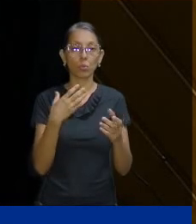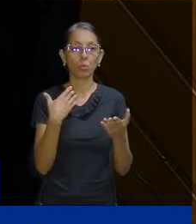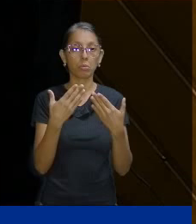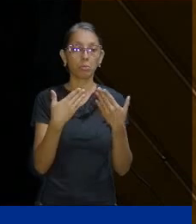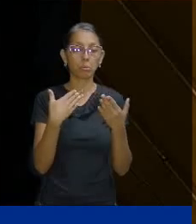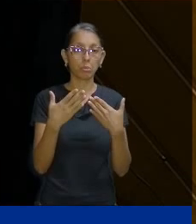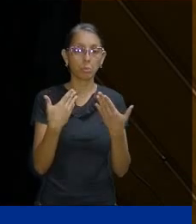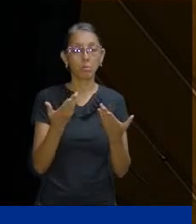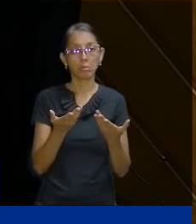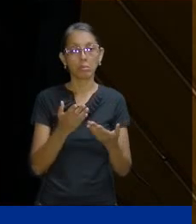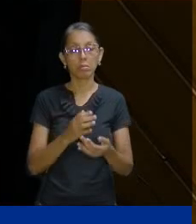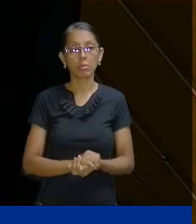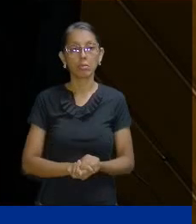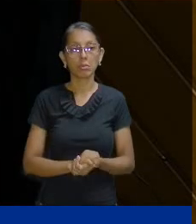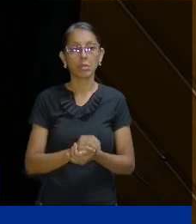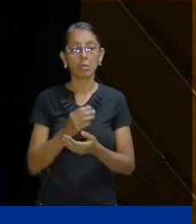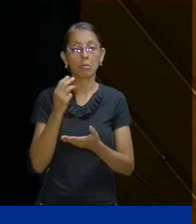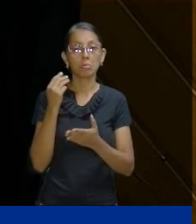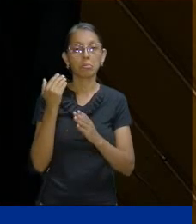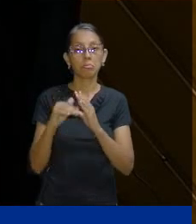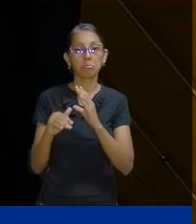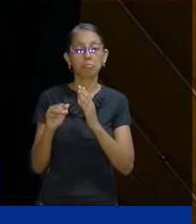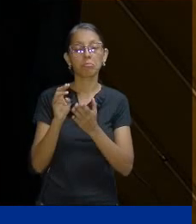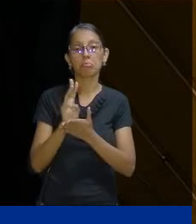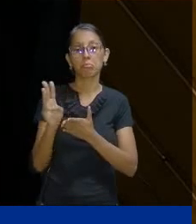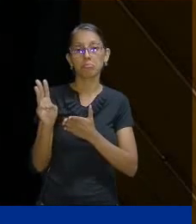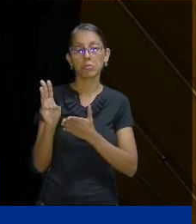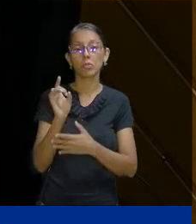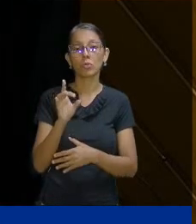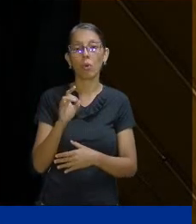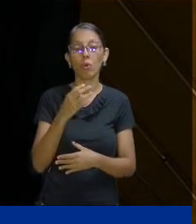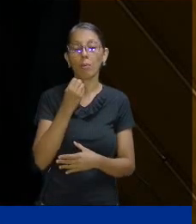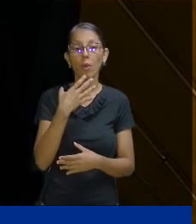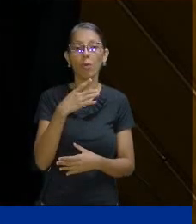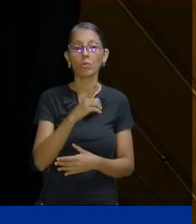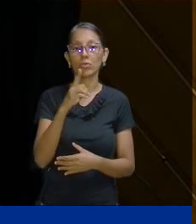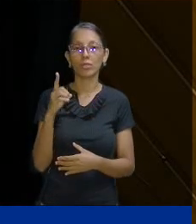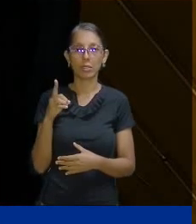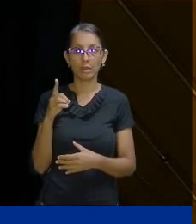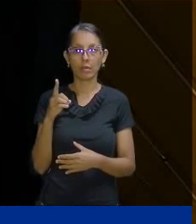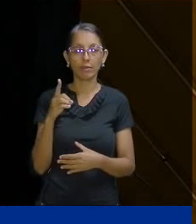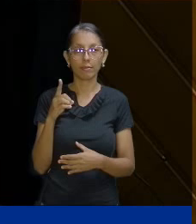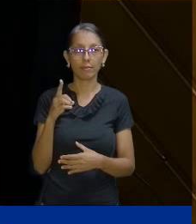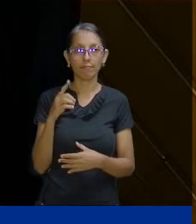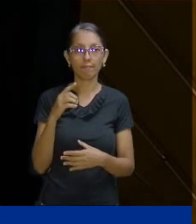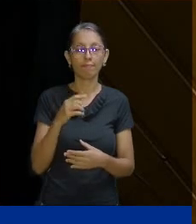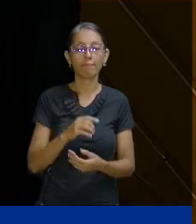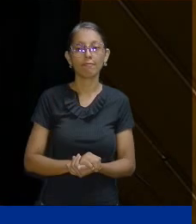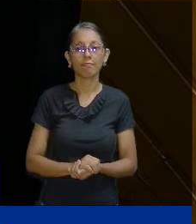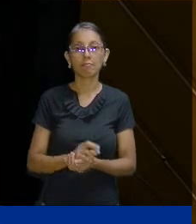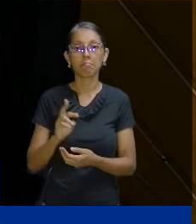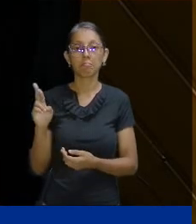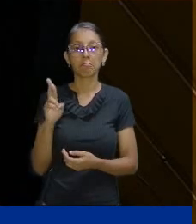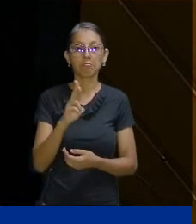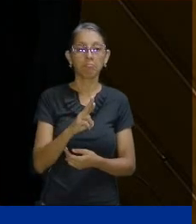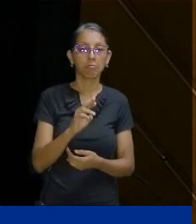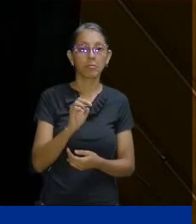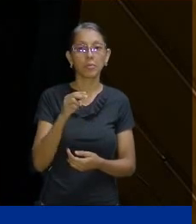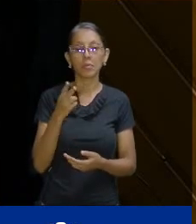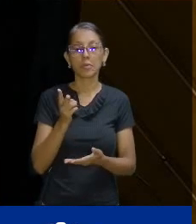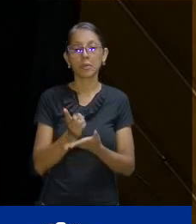em uma mensagem genérica de bom dia, enviada no dia do pleito, sem resposta ou continuidade de